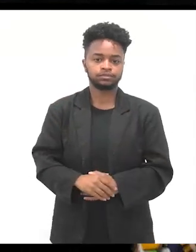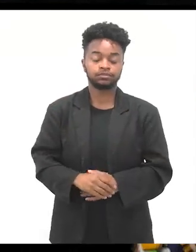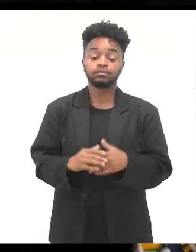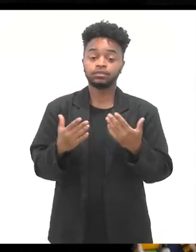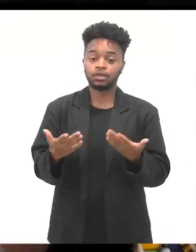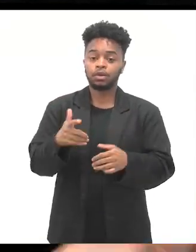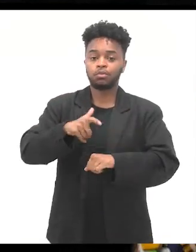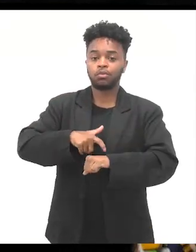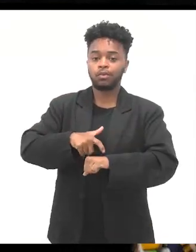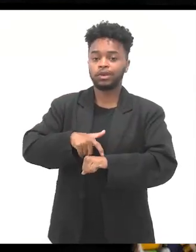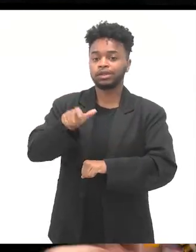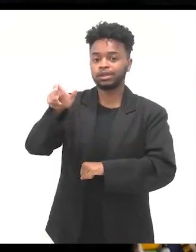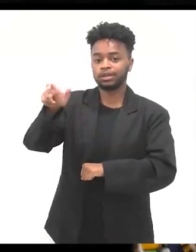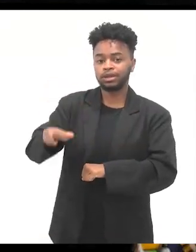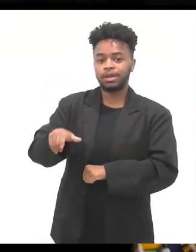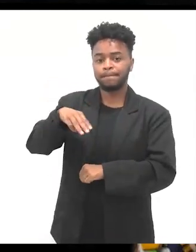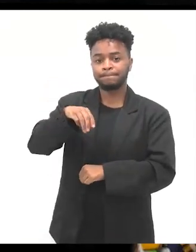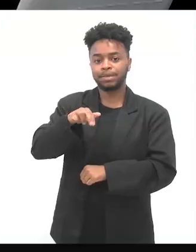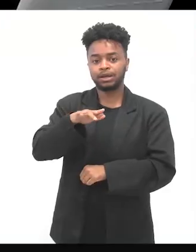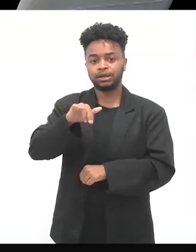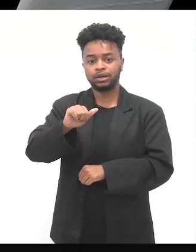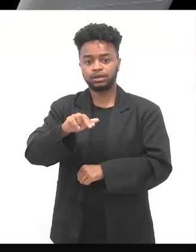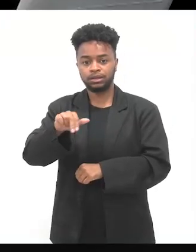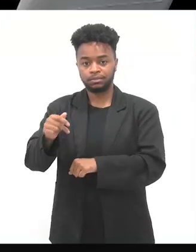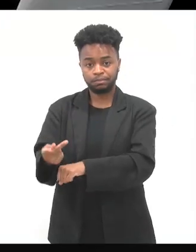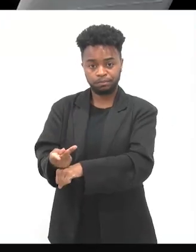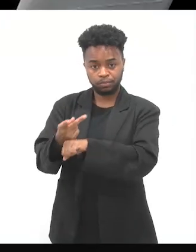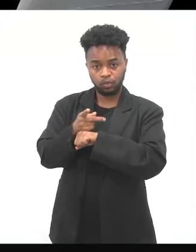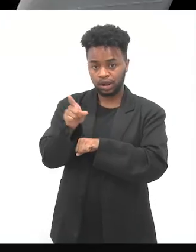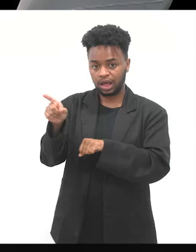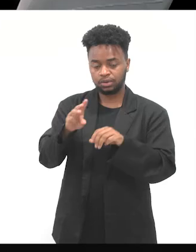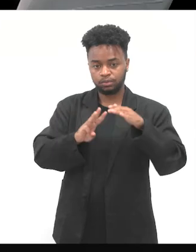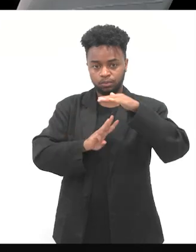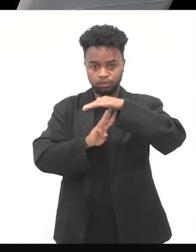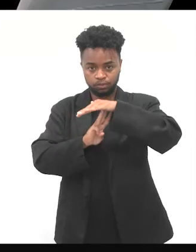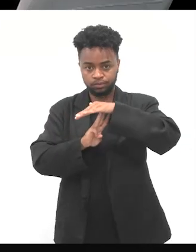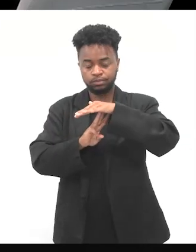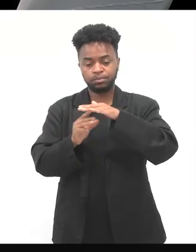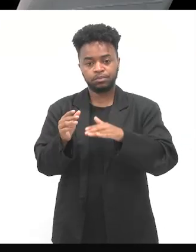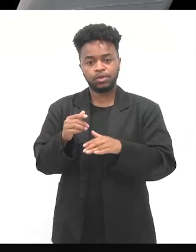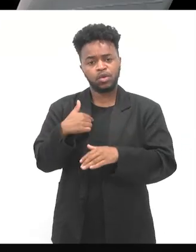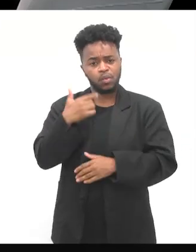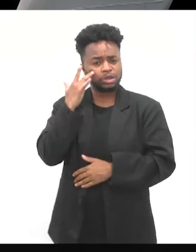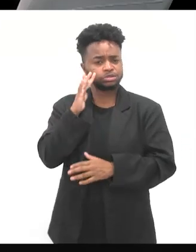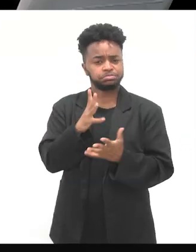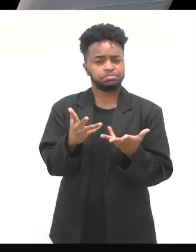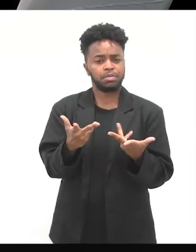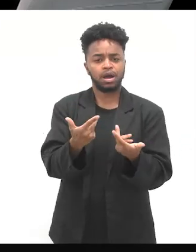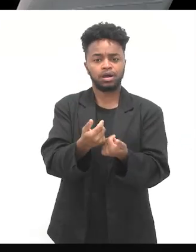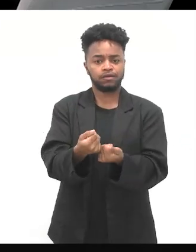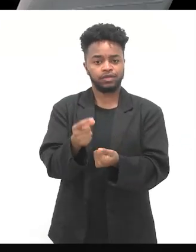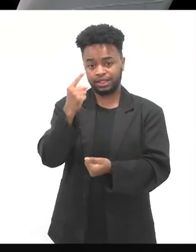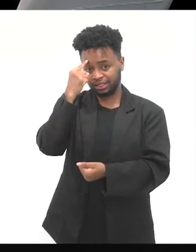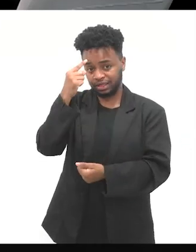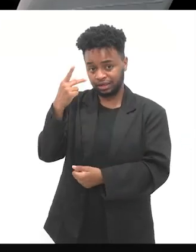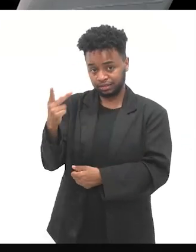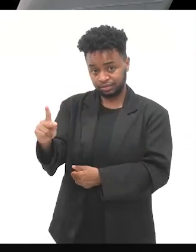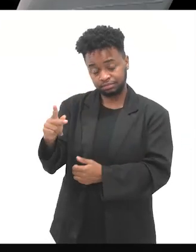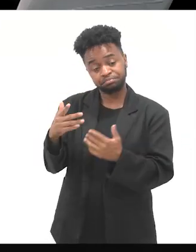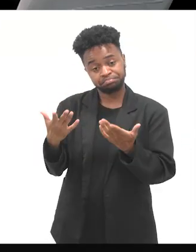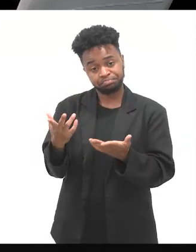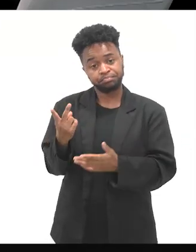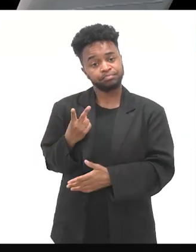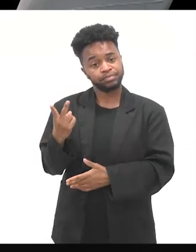registros, né? Então, quando a Mariana me abordou, né, lá no museu, achei fenomenal